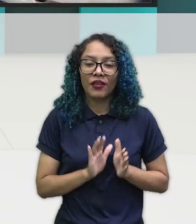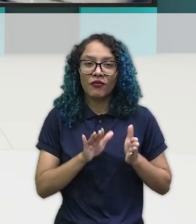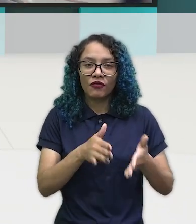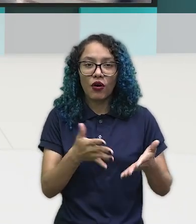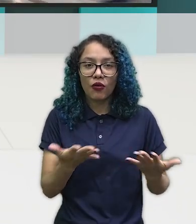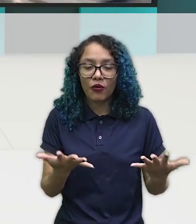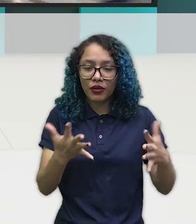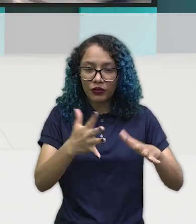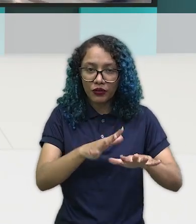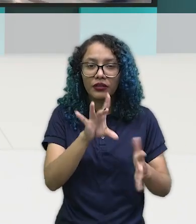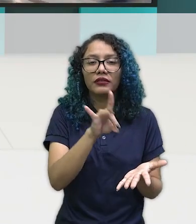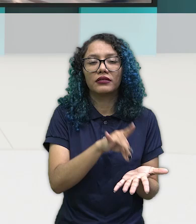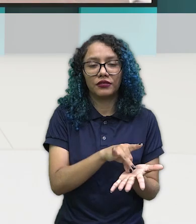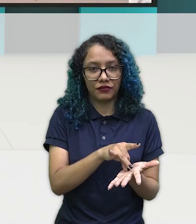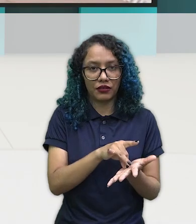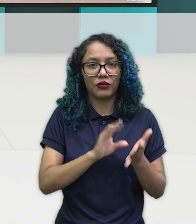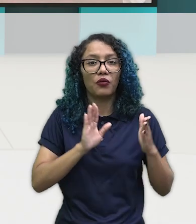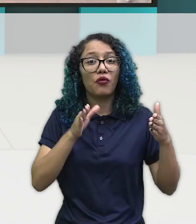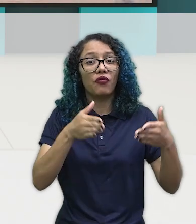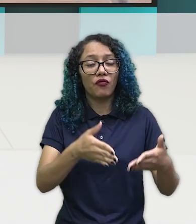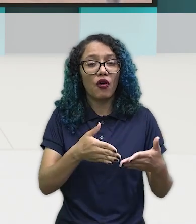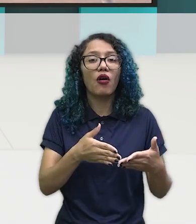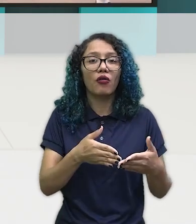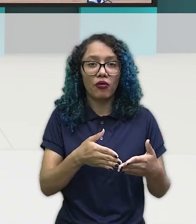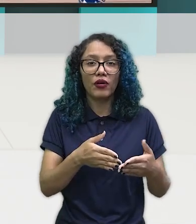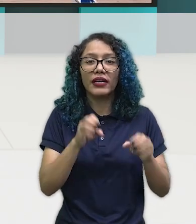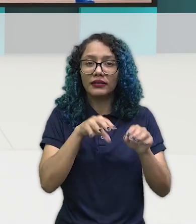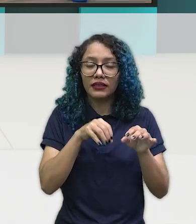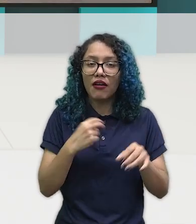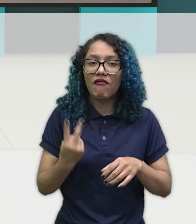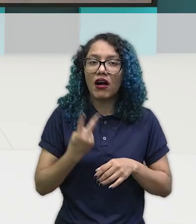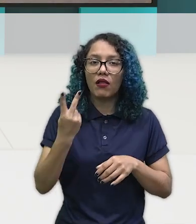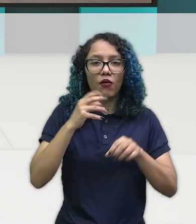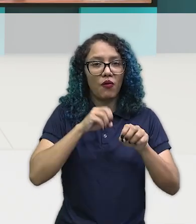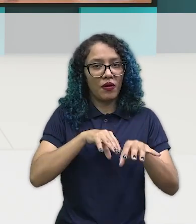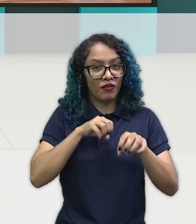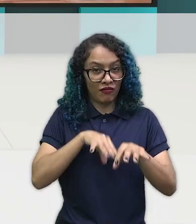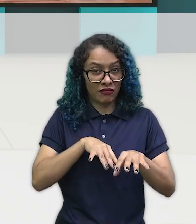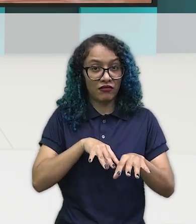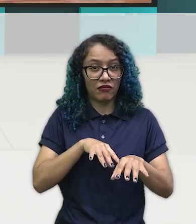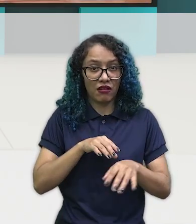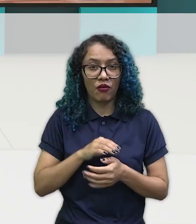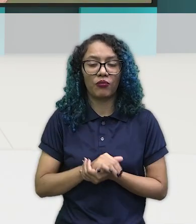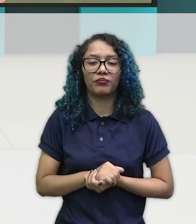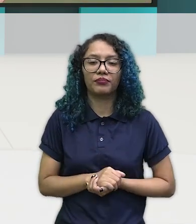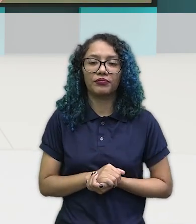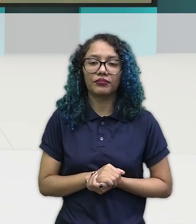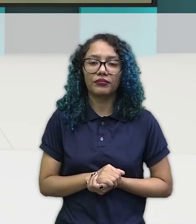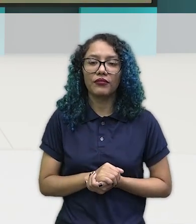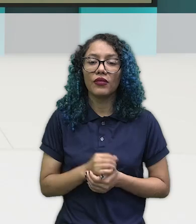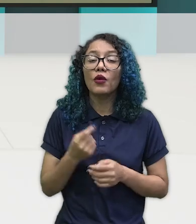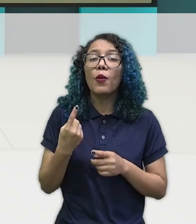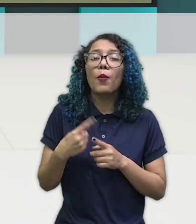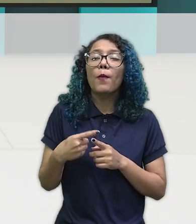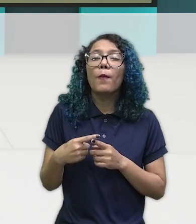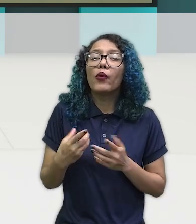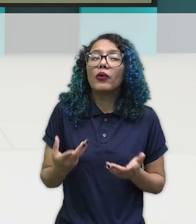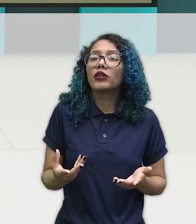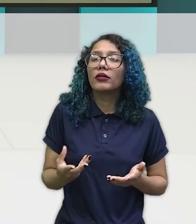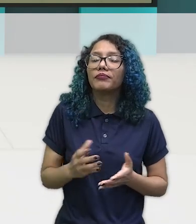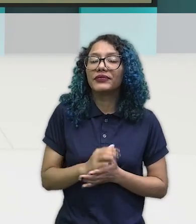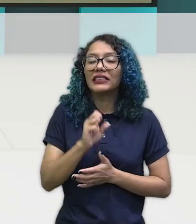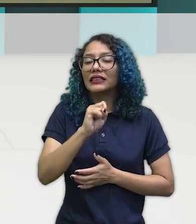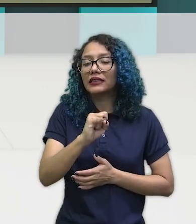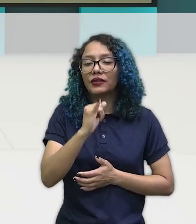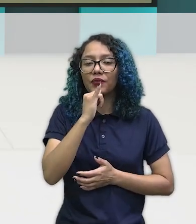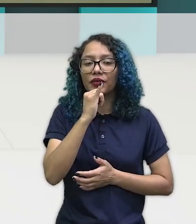inclusão, para os valores educacionais. Lógico que quando você se determina a